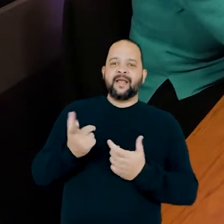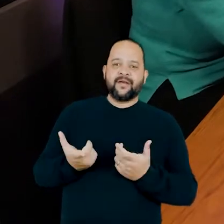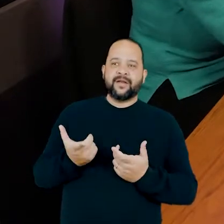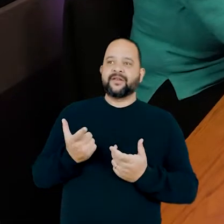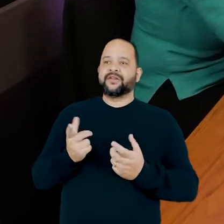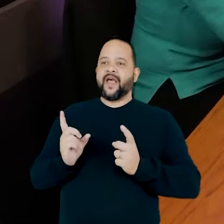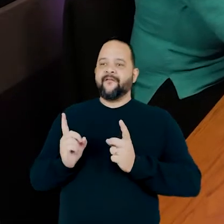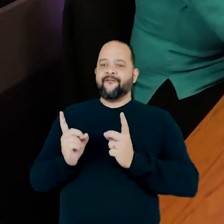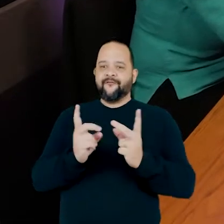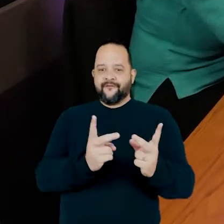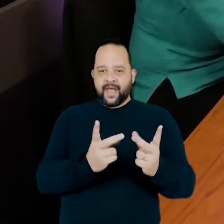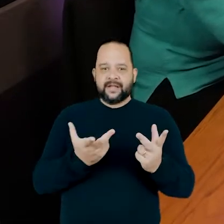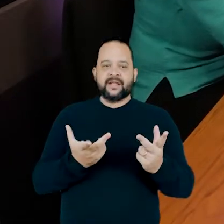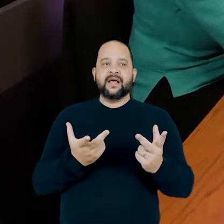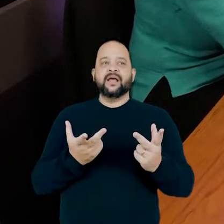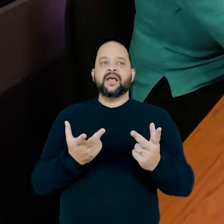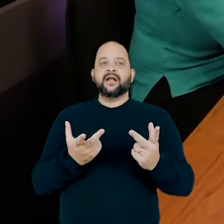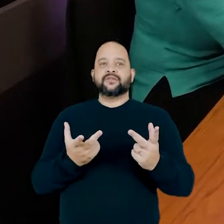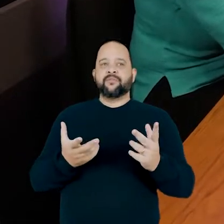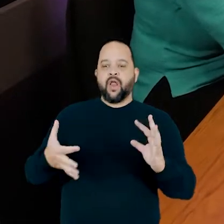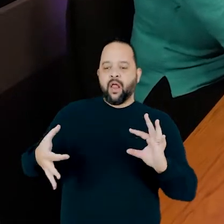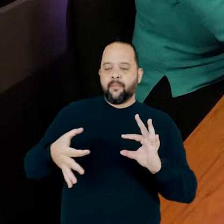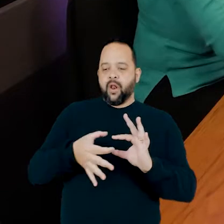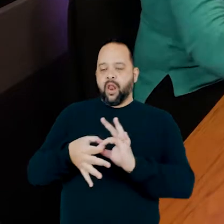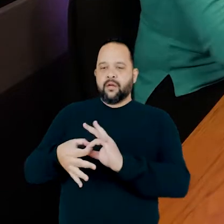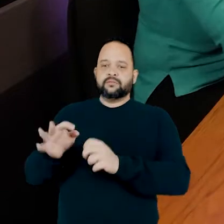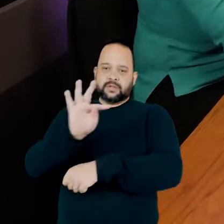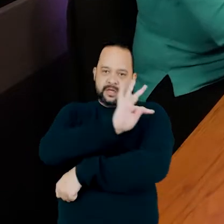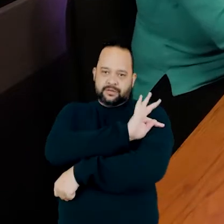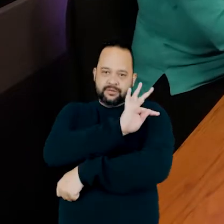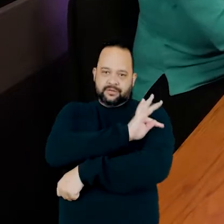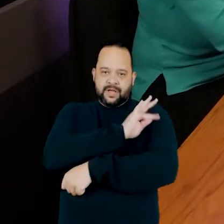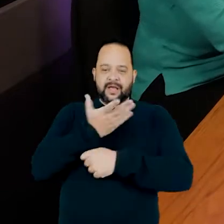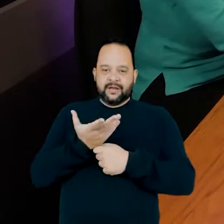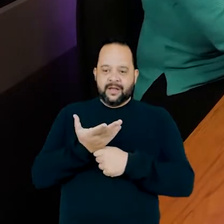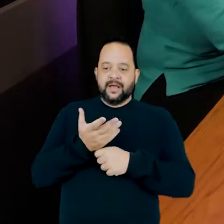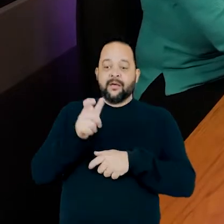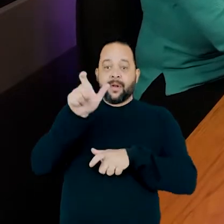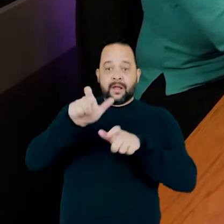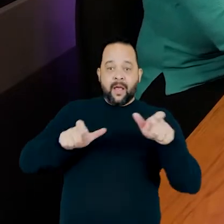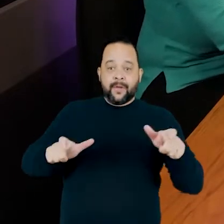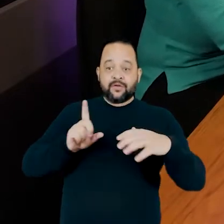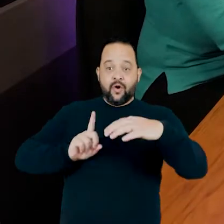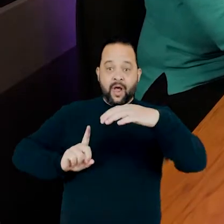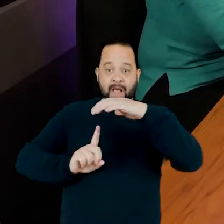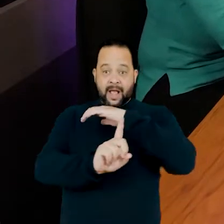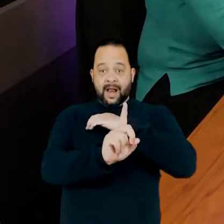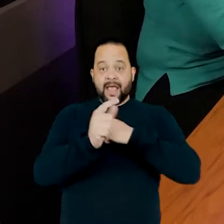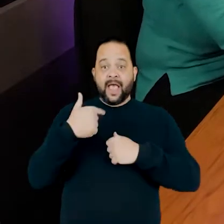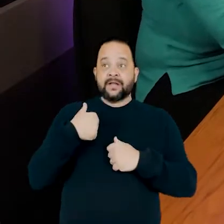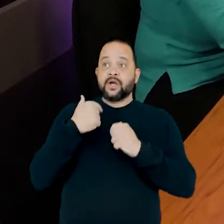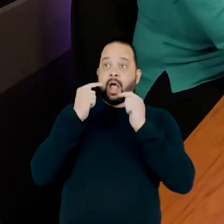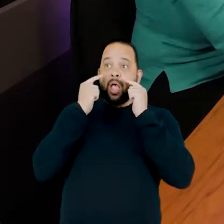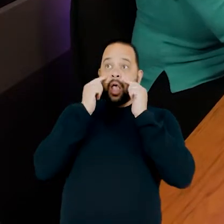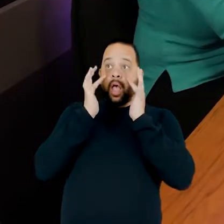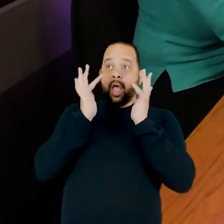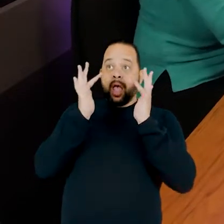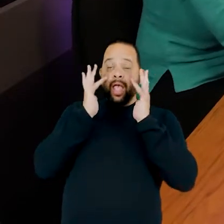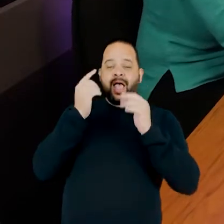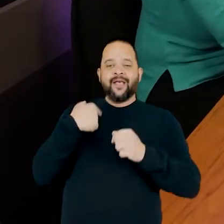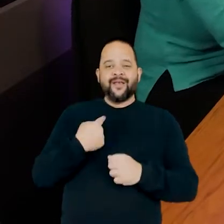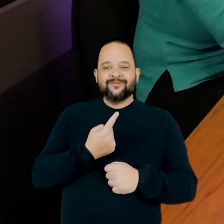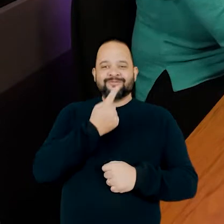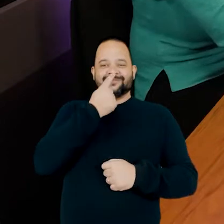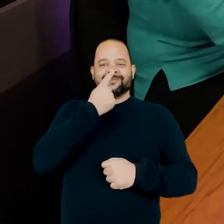venda atrelada ao técnico, né? Que faz realmente o olho do cliente final brilhar. E é o que eu me